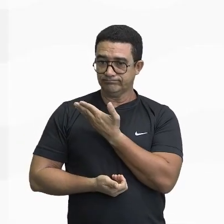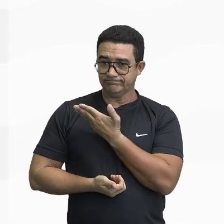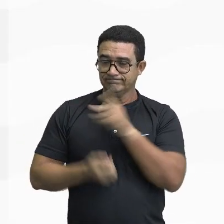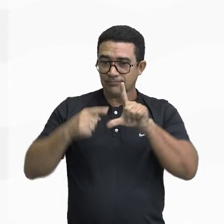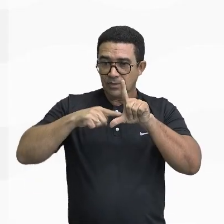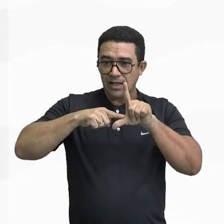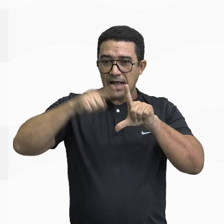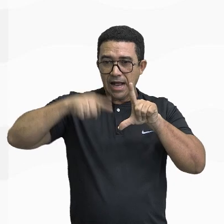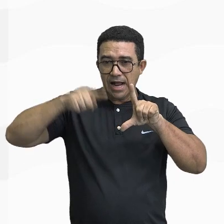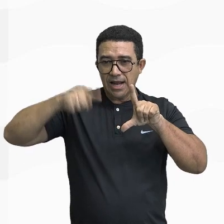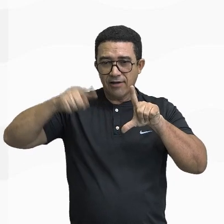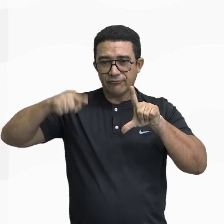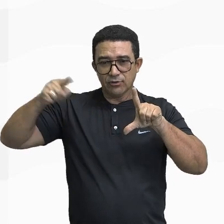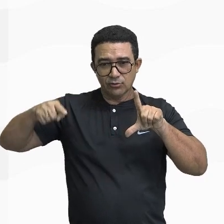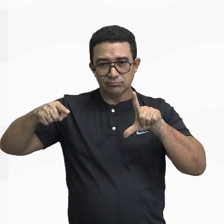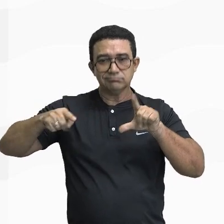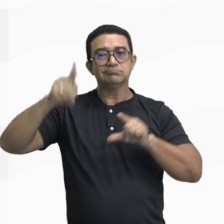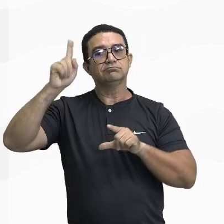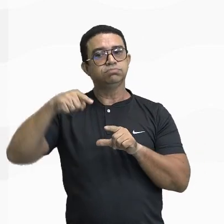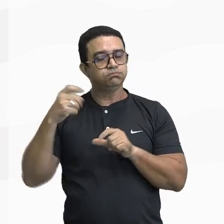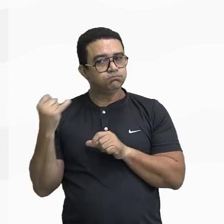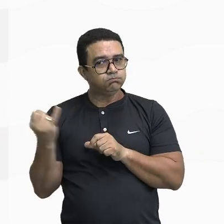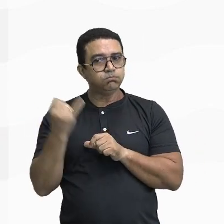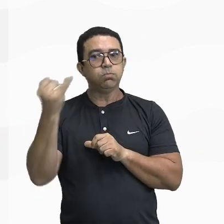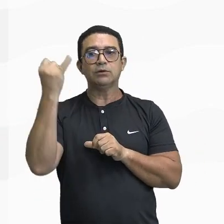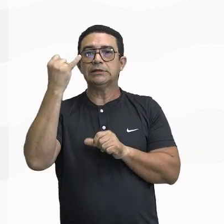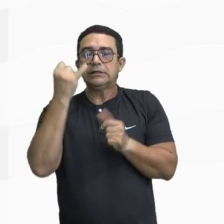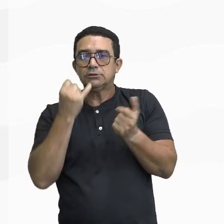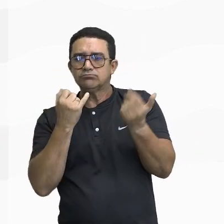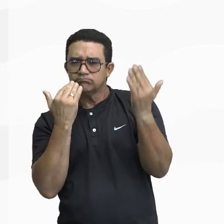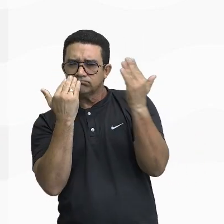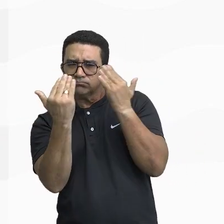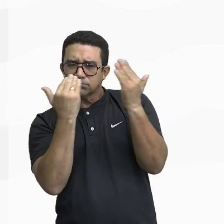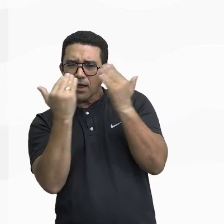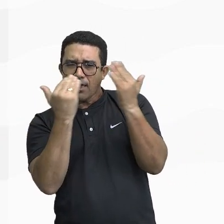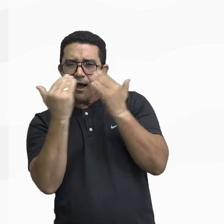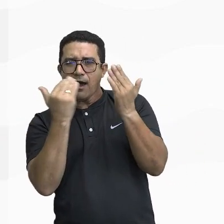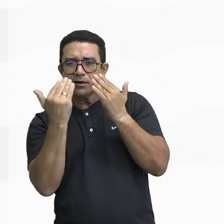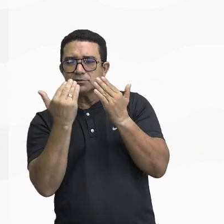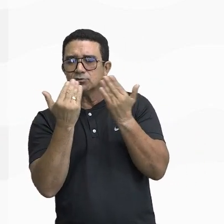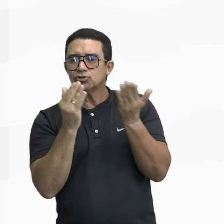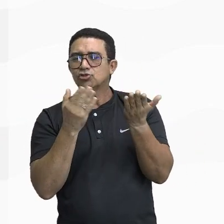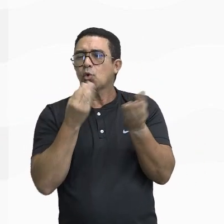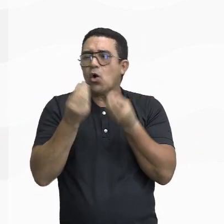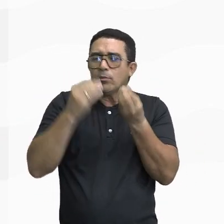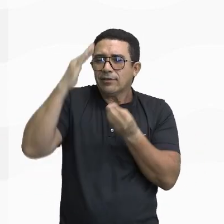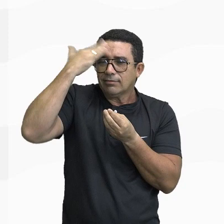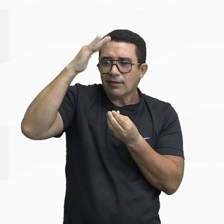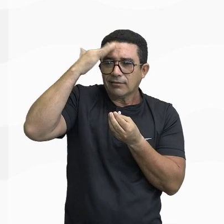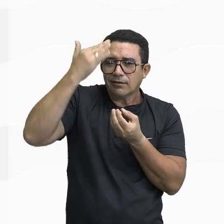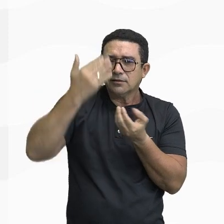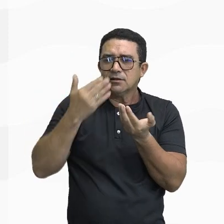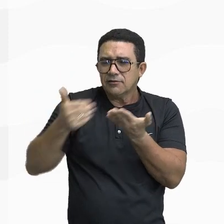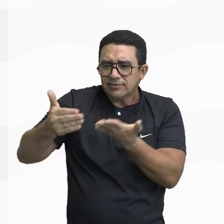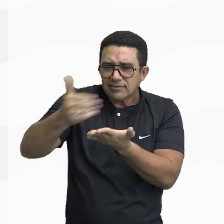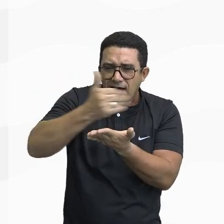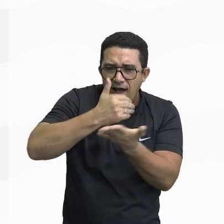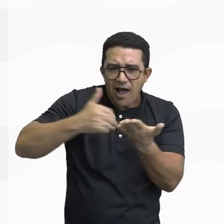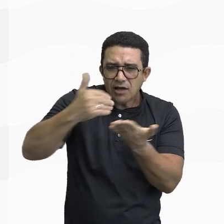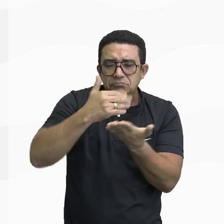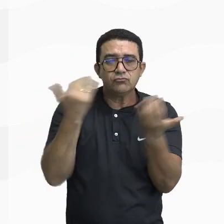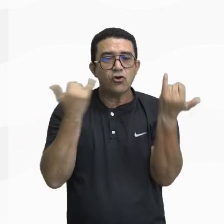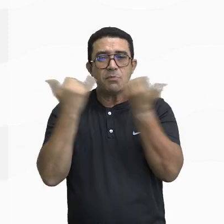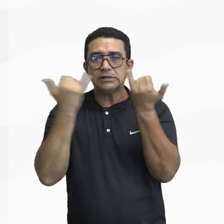O gráfico ele é um importante instrumento de análise e interpretação de um conjunto de dados. Então, podemos